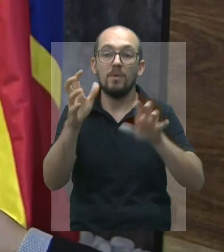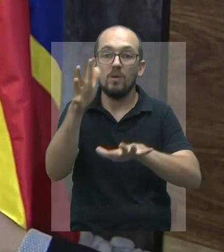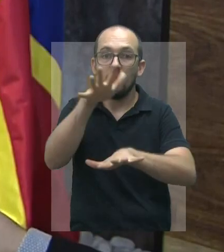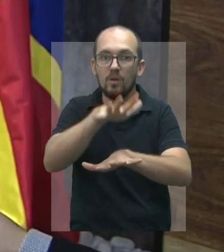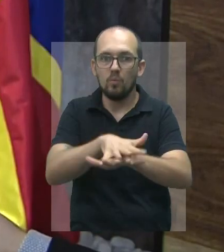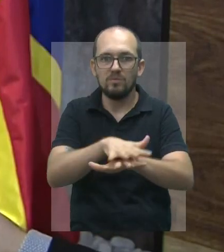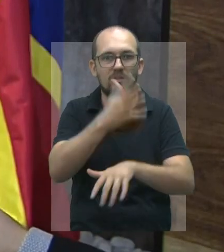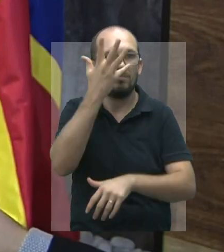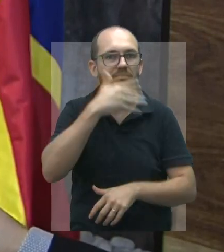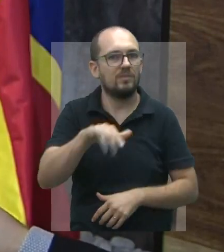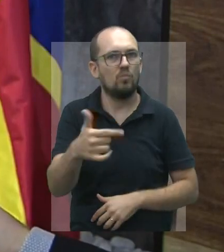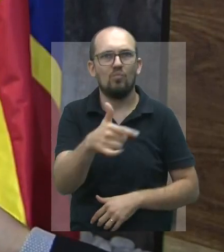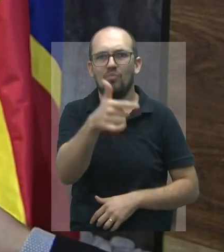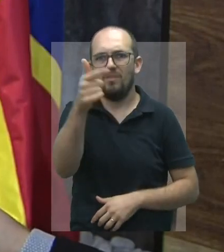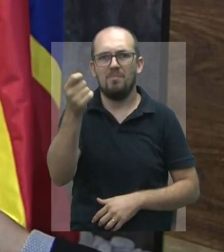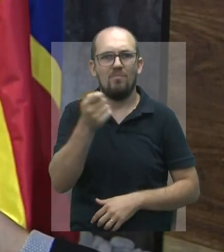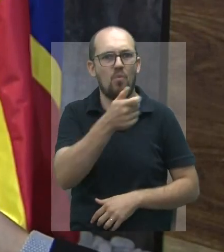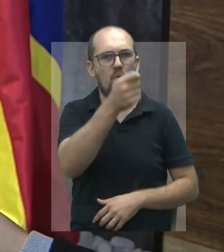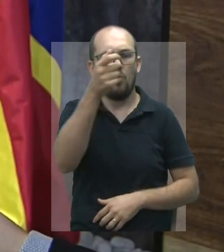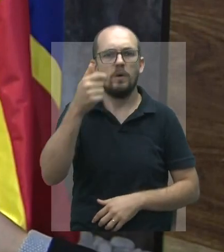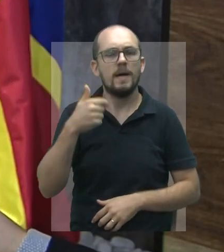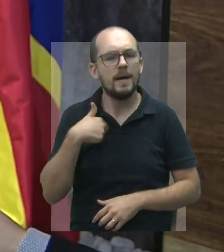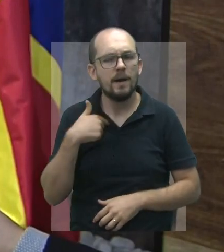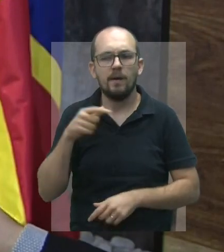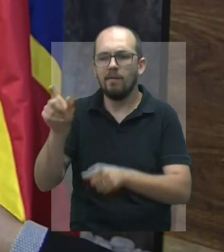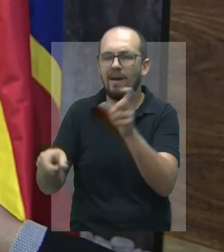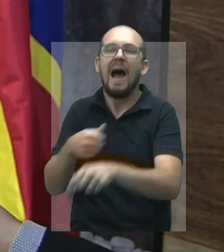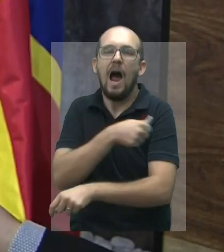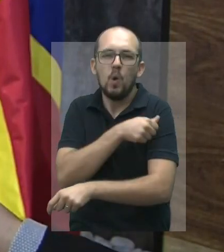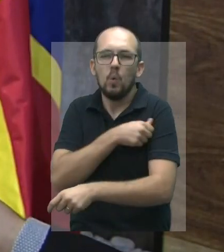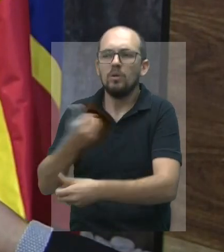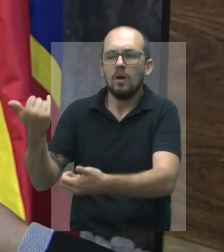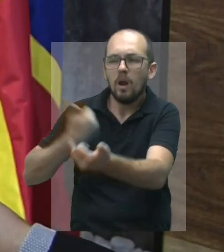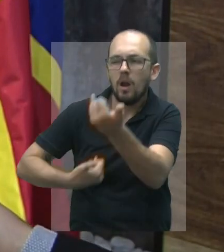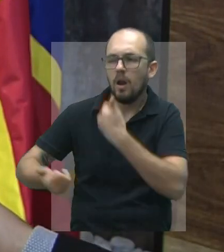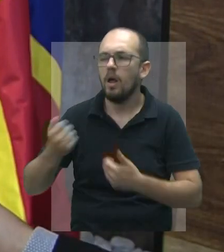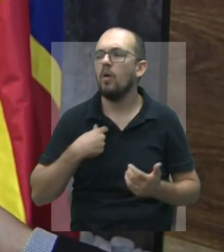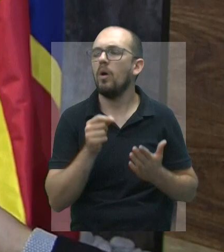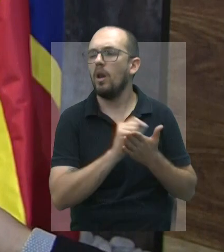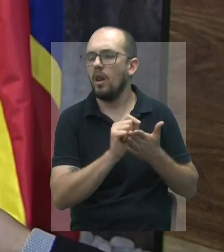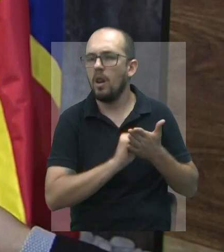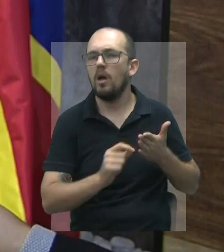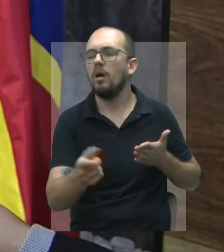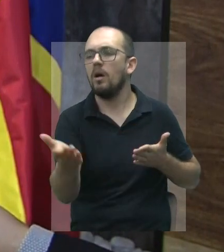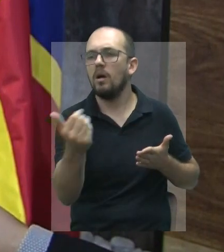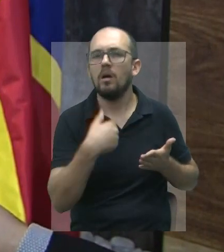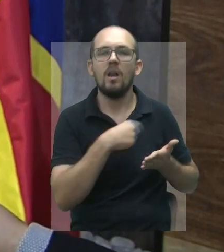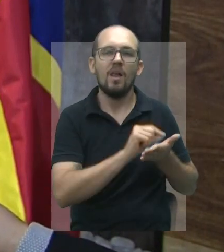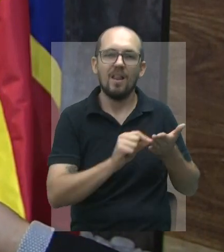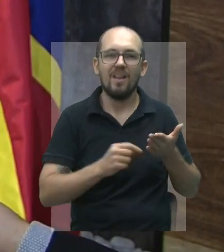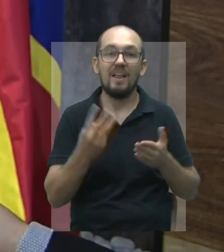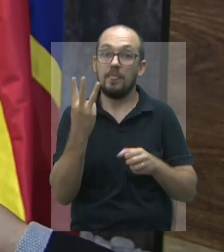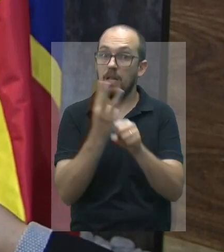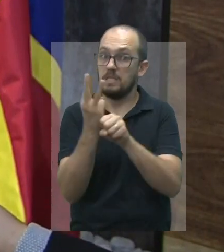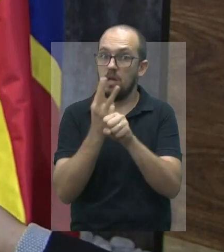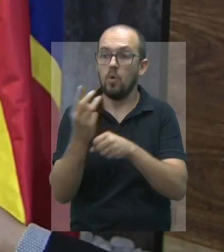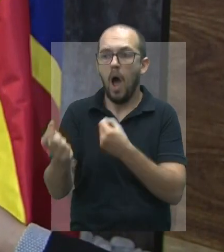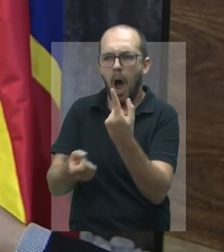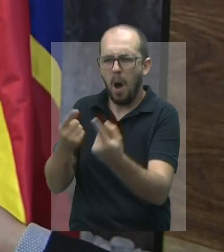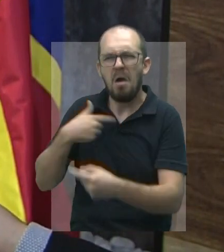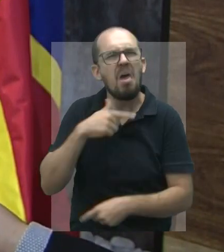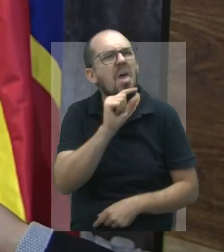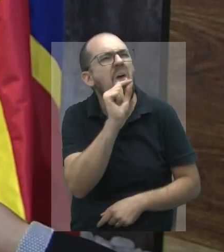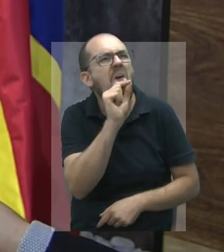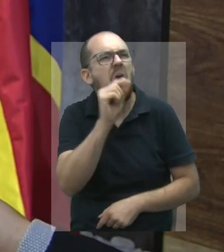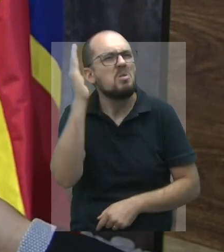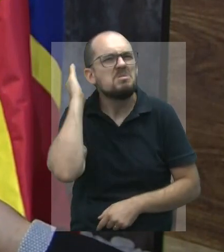a criança. Então eu fui reunindo falas dos alunos ao longo desses 3 anos. As crianças, por exemplo, não sabiam o que é